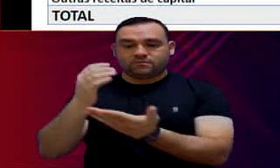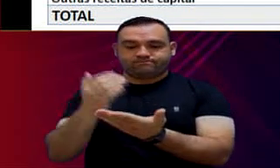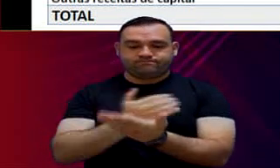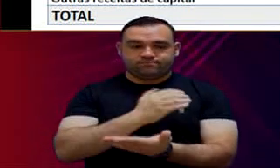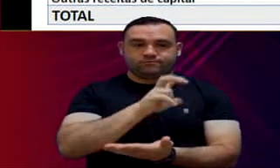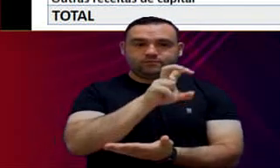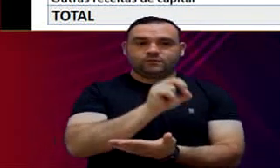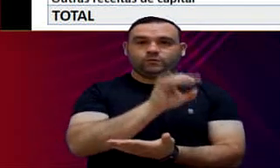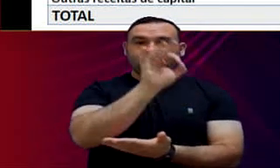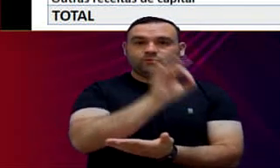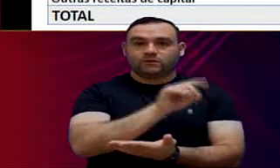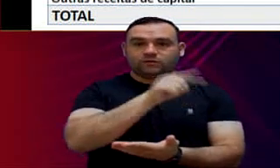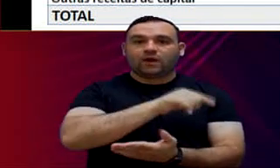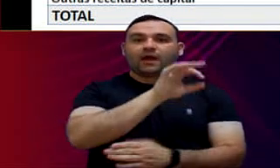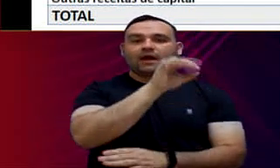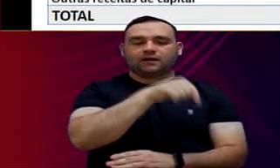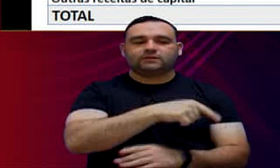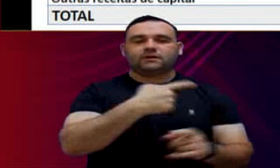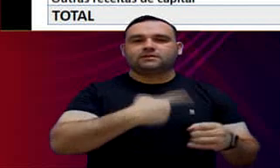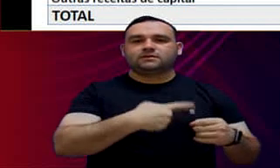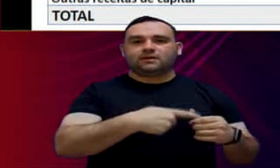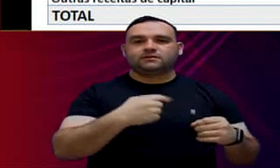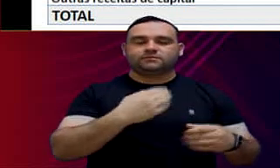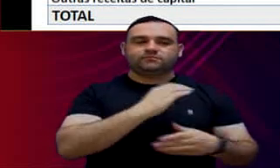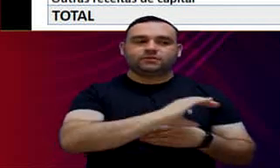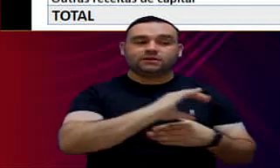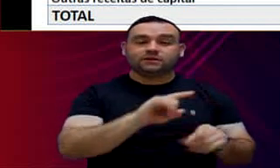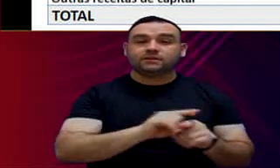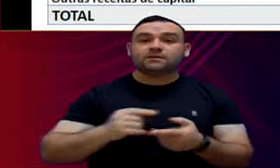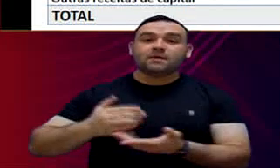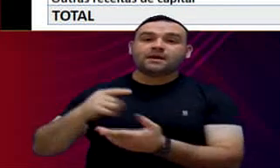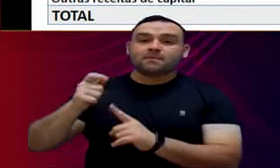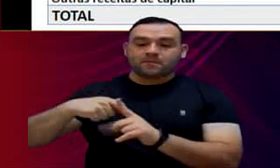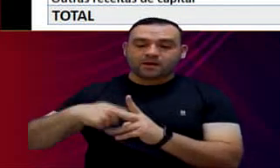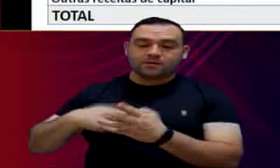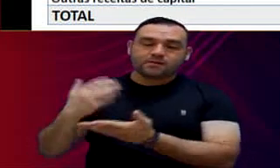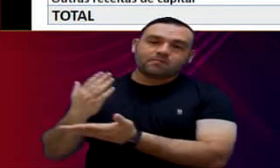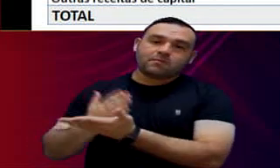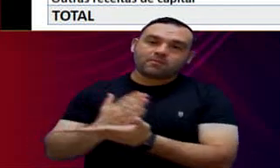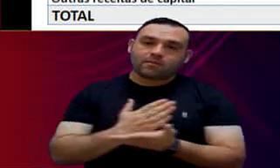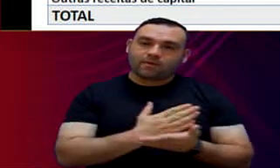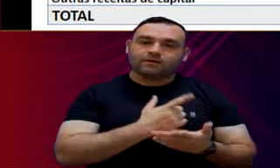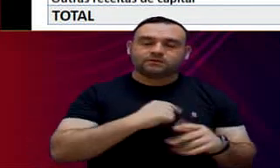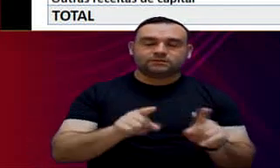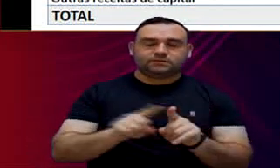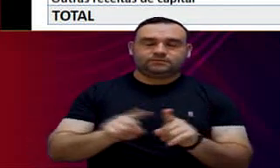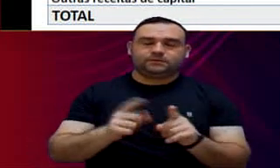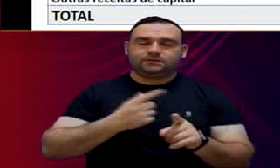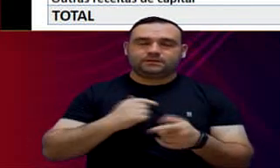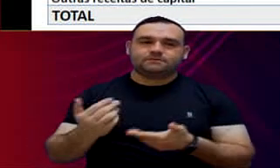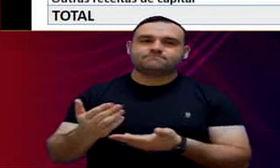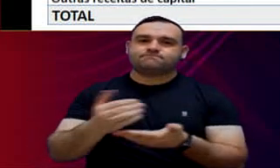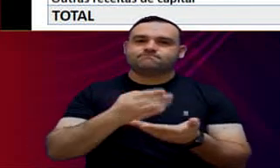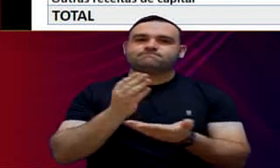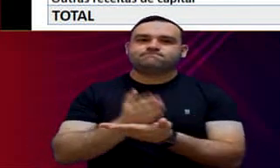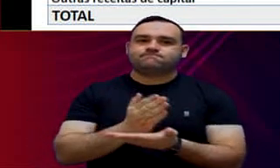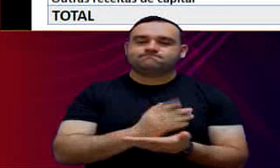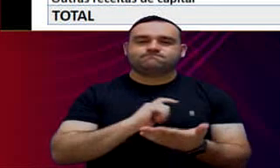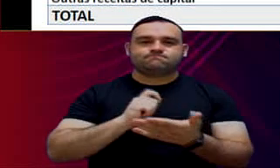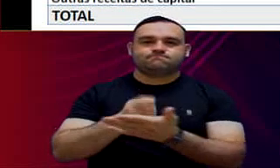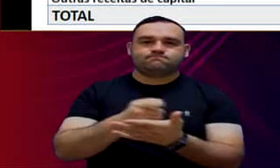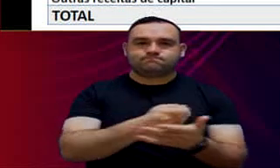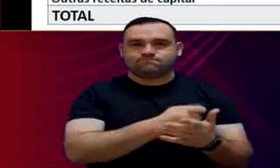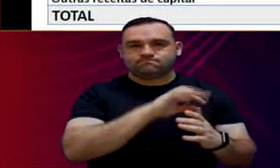50% vem para o município e vem parcelas mensais né vem arrecadação mensal desse desses pagamentos